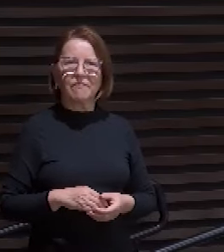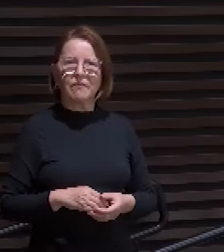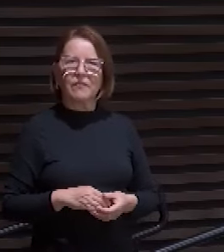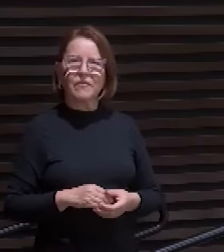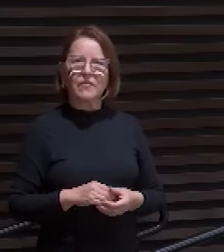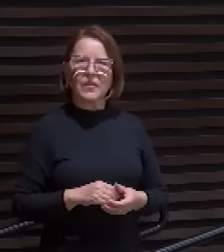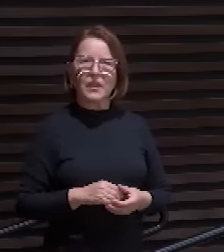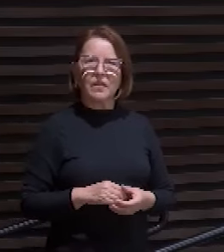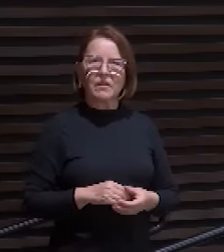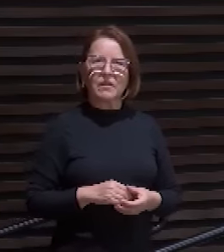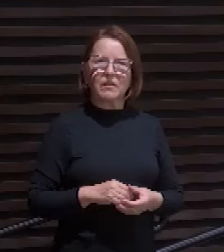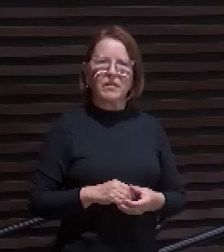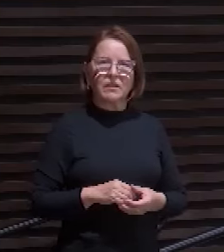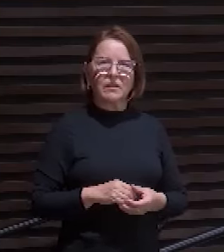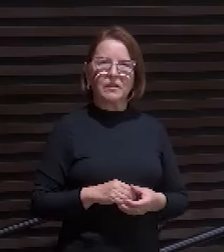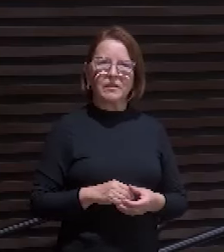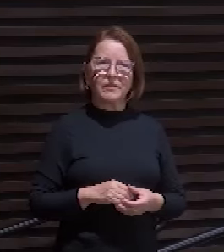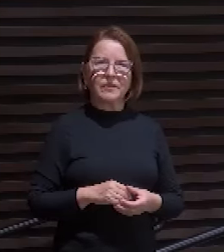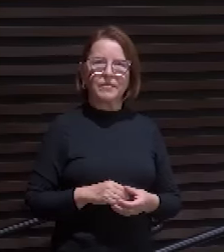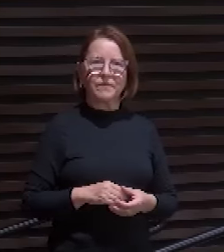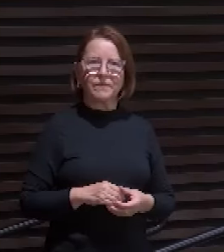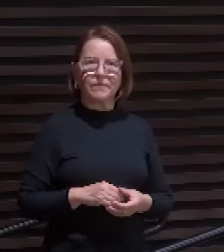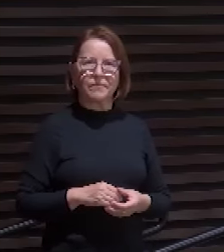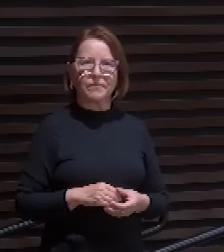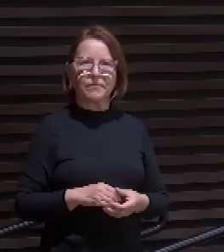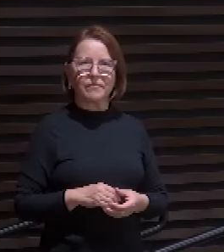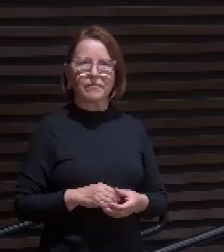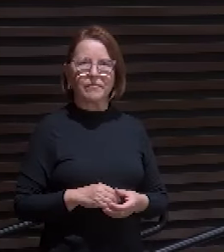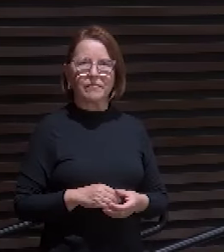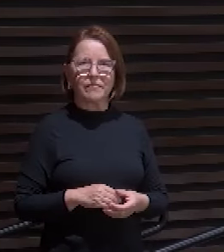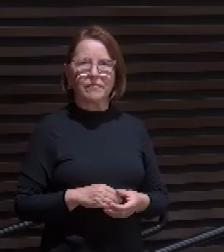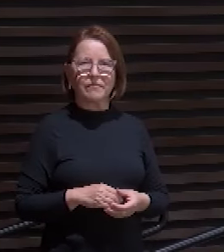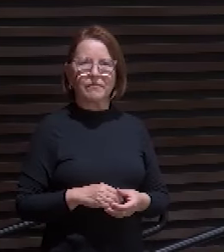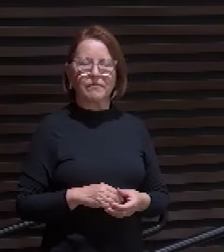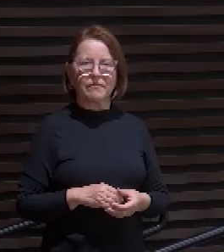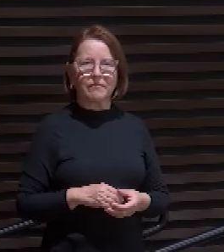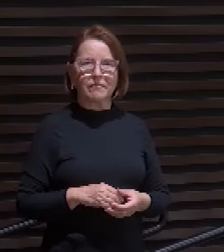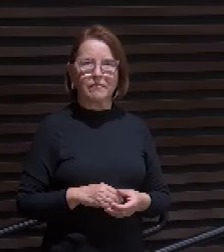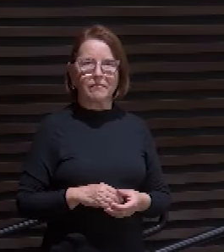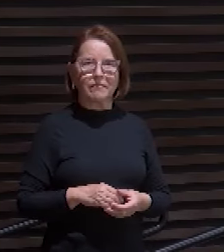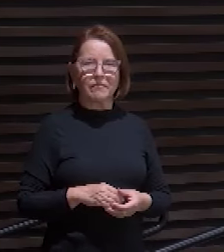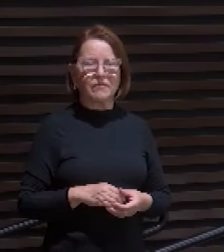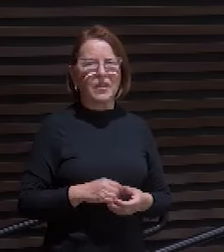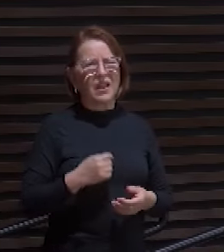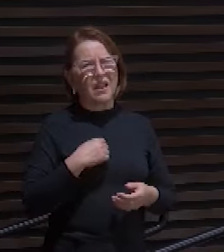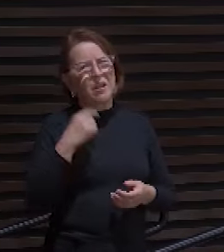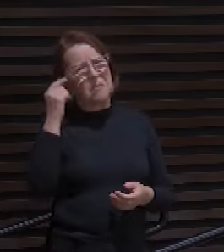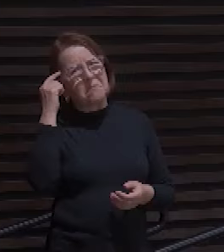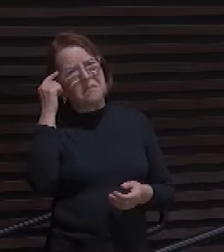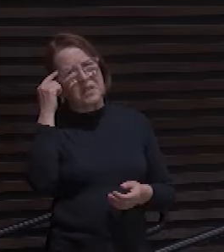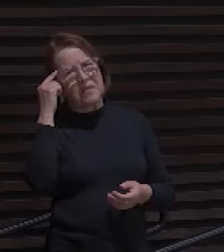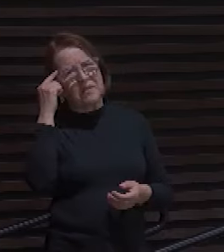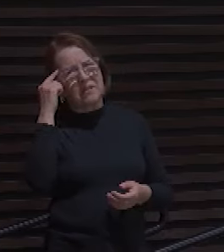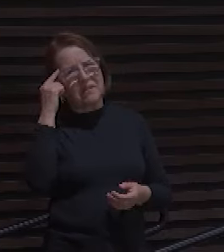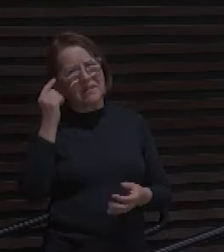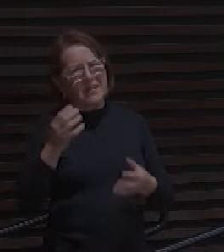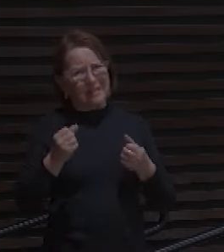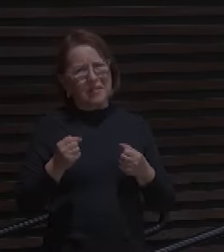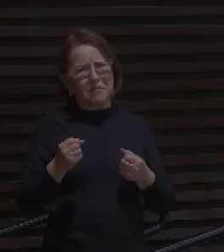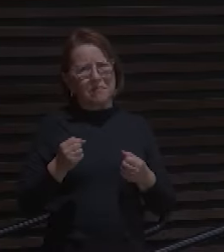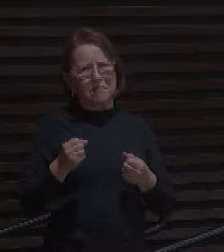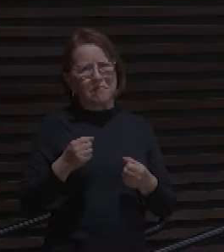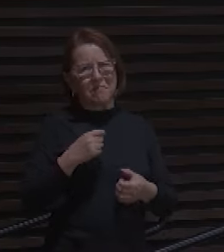alegria. disse comigo: